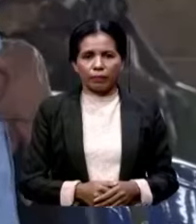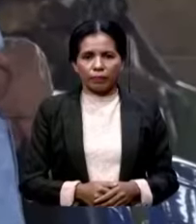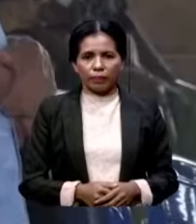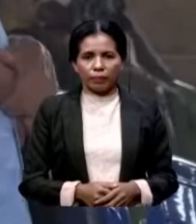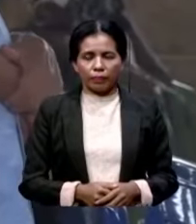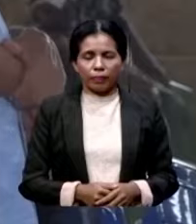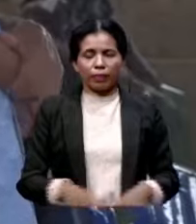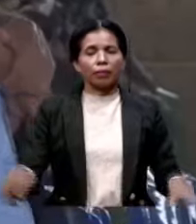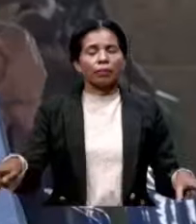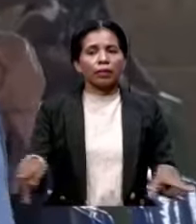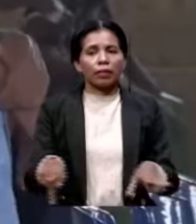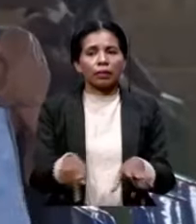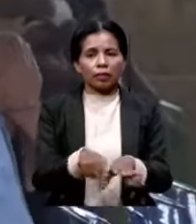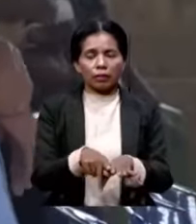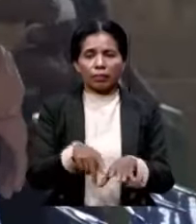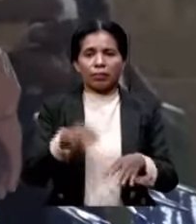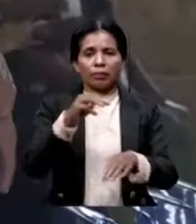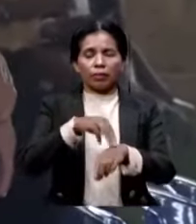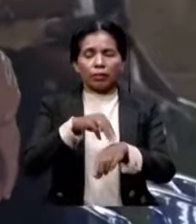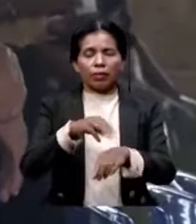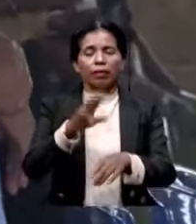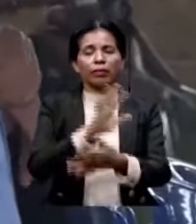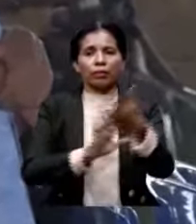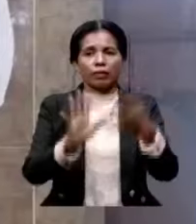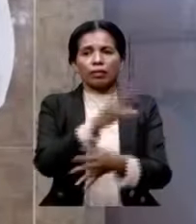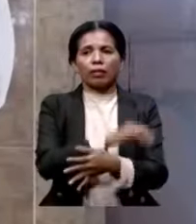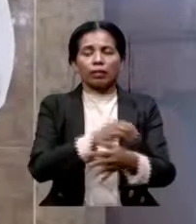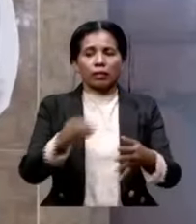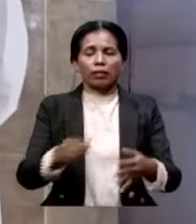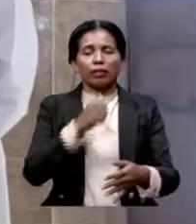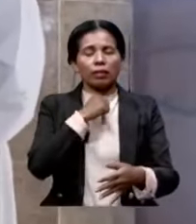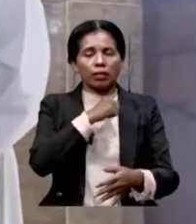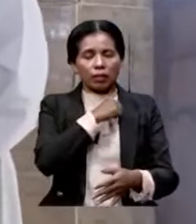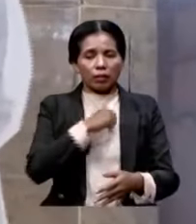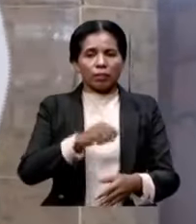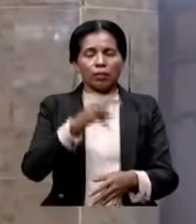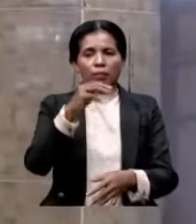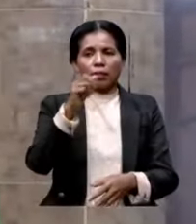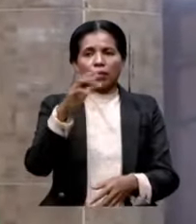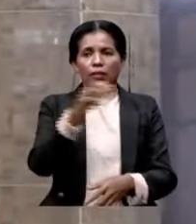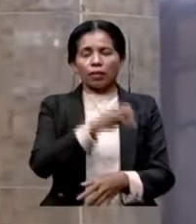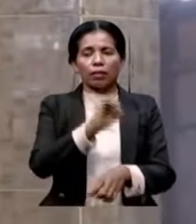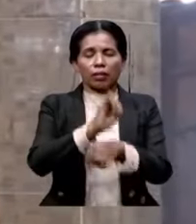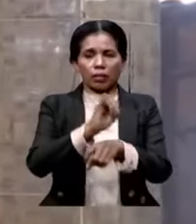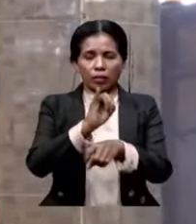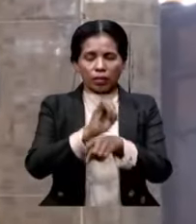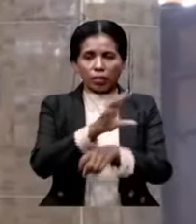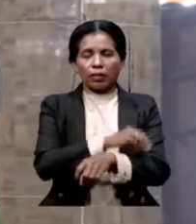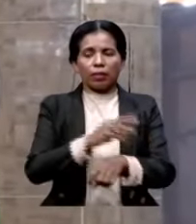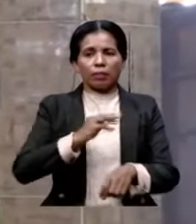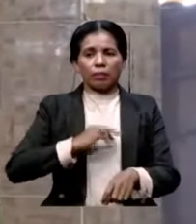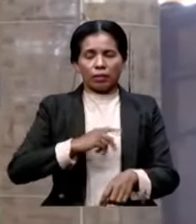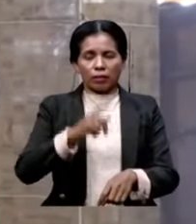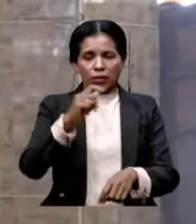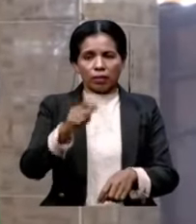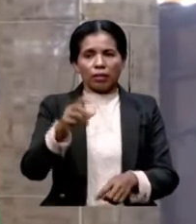A foi participa missa encerramento festa Santo Antônio no mos posse ba padre Mário Cabral sai paro co fon igreja Santo Antônio Manatuto